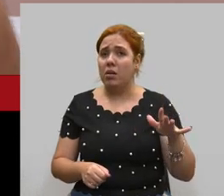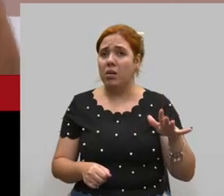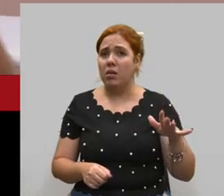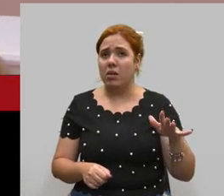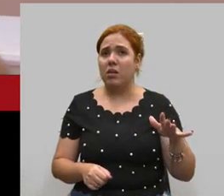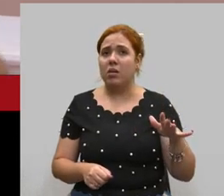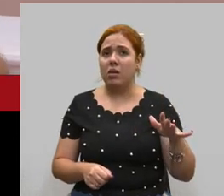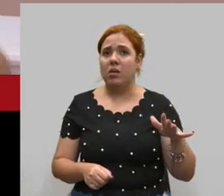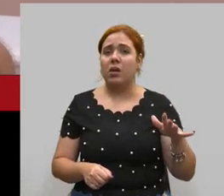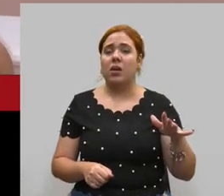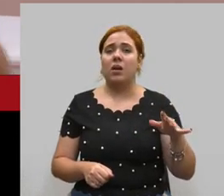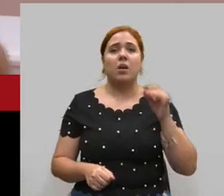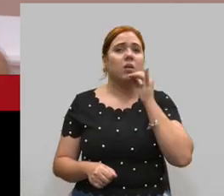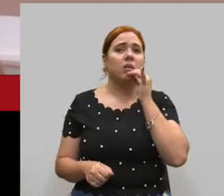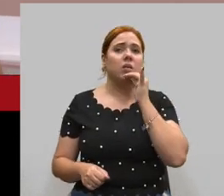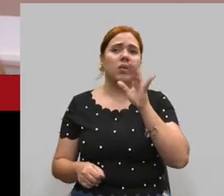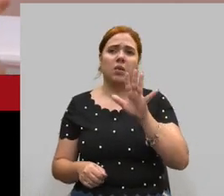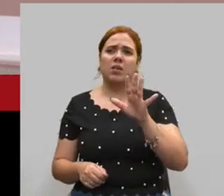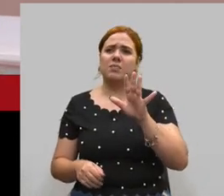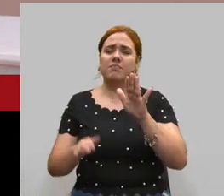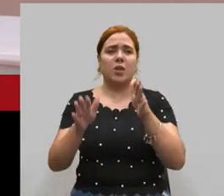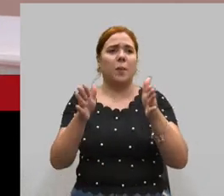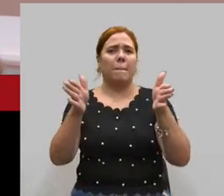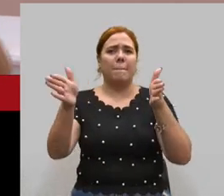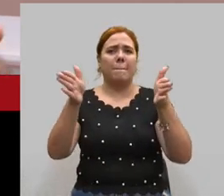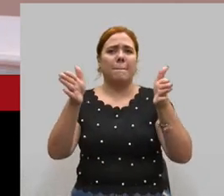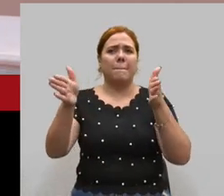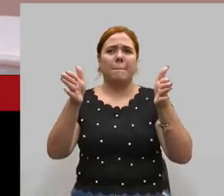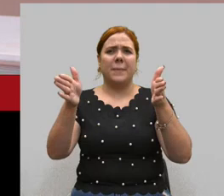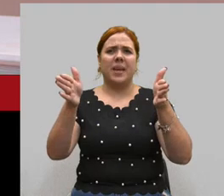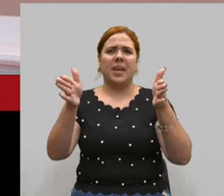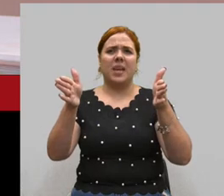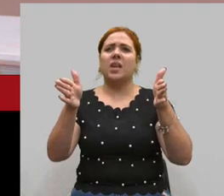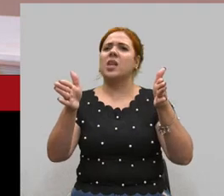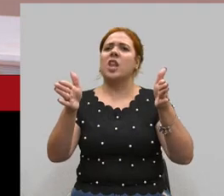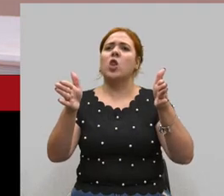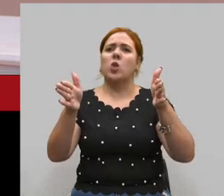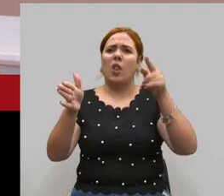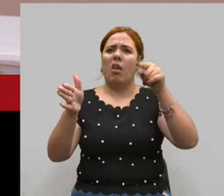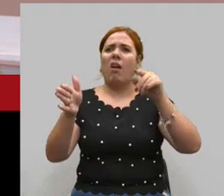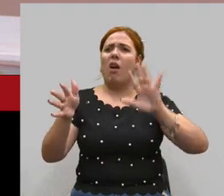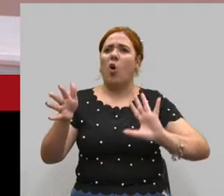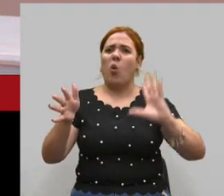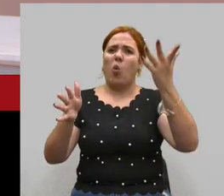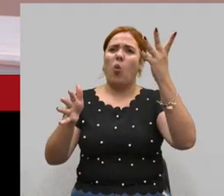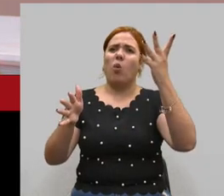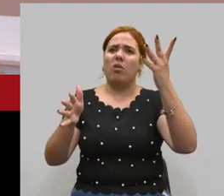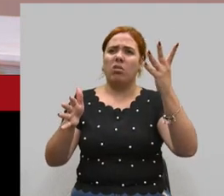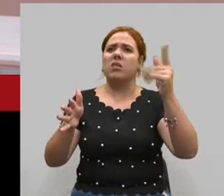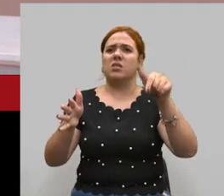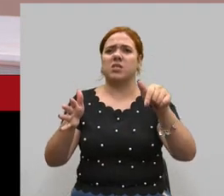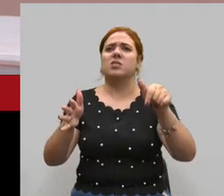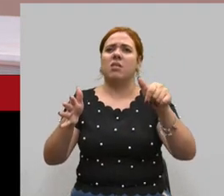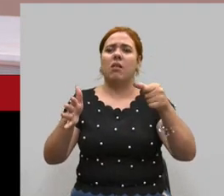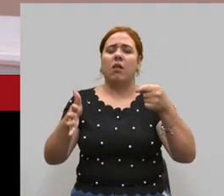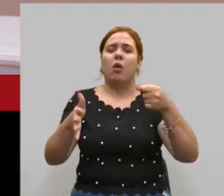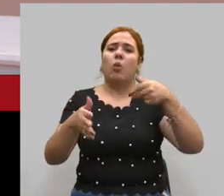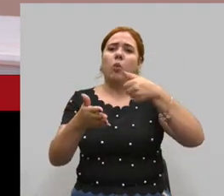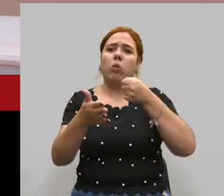ar do acidente naquele momento pode ter pena a partir desse momento eu quero garra eu quero empenho para